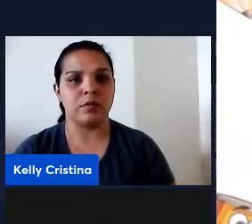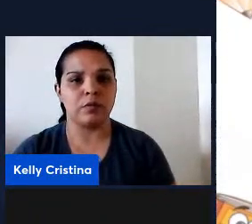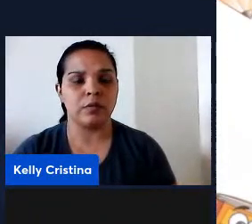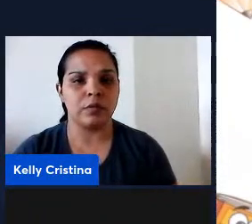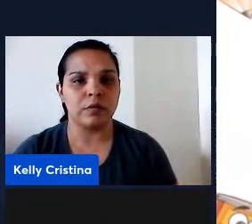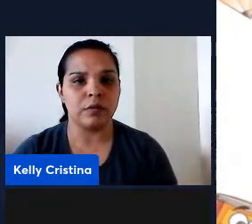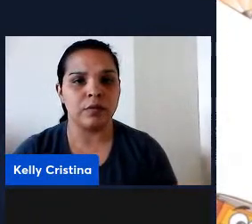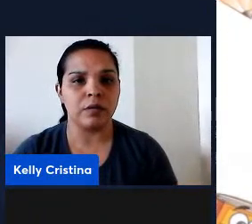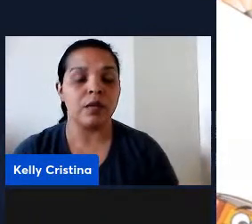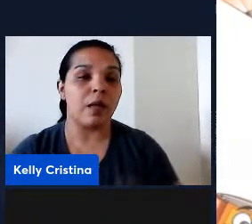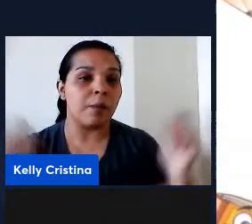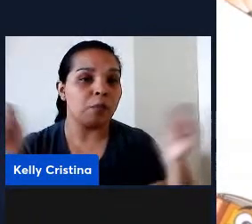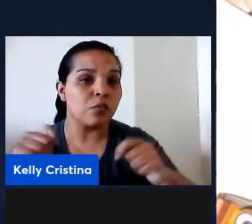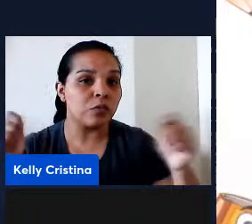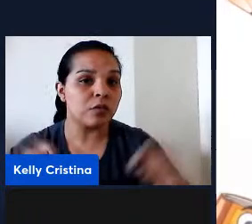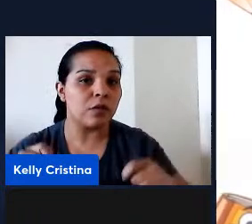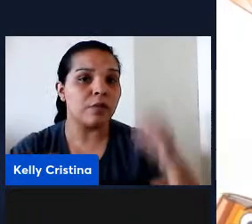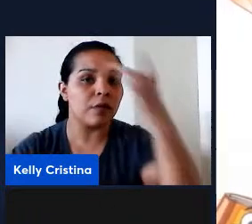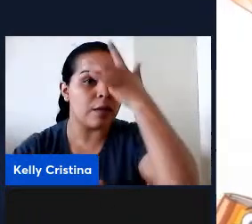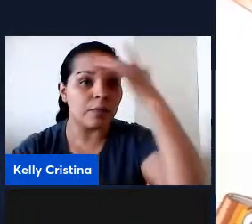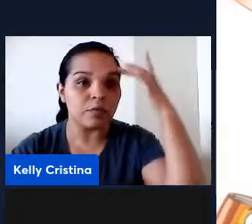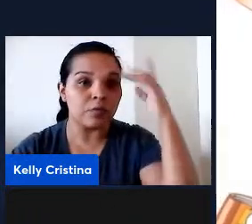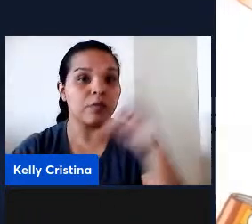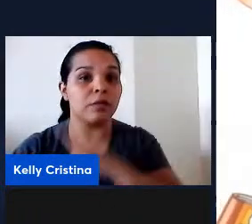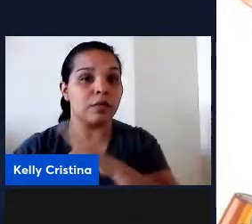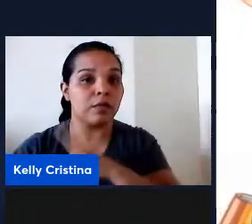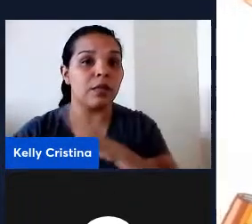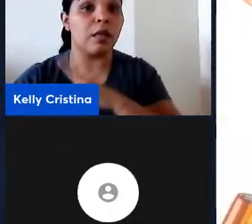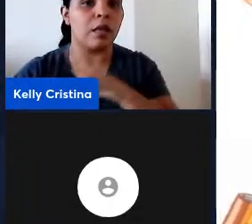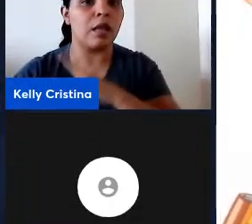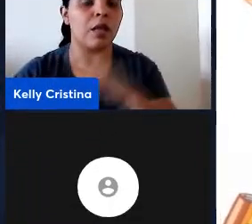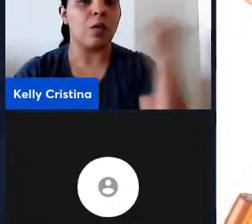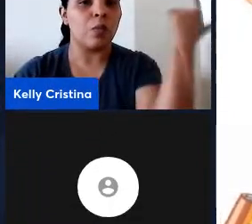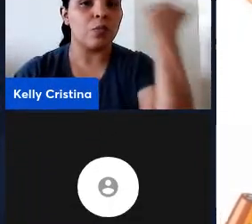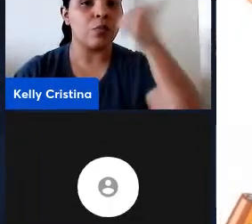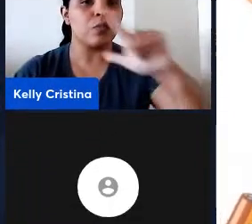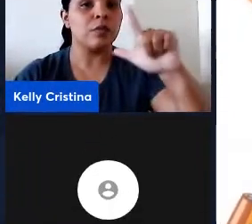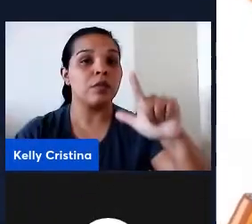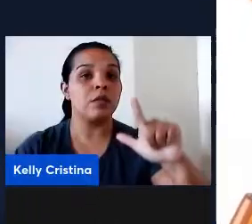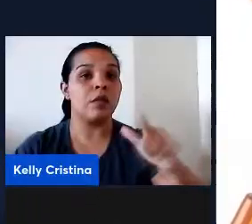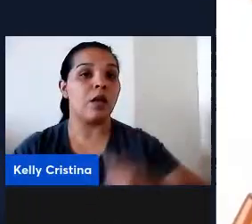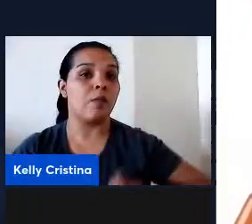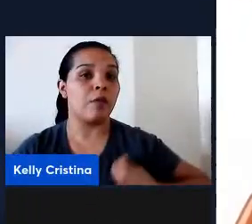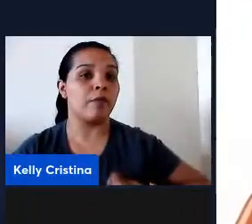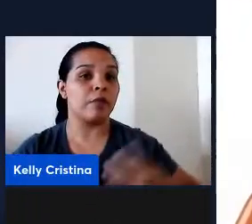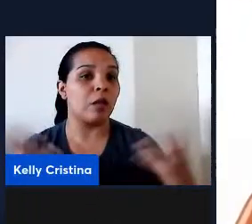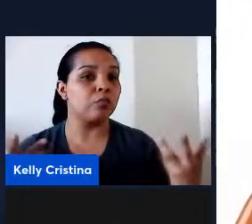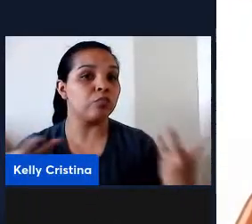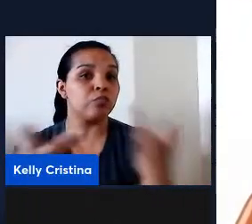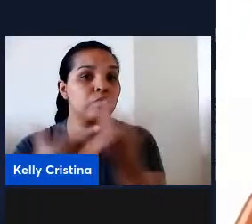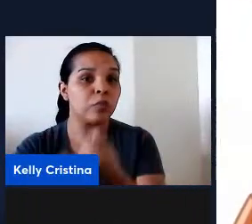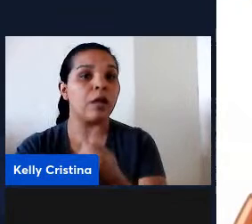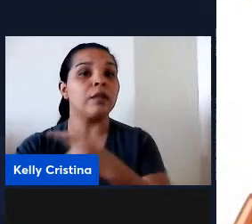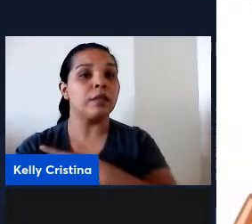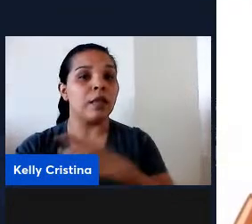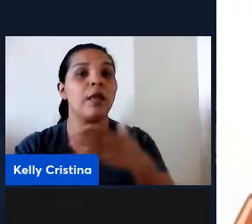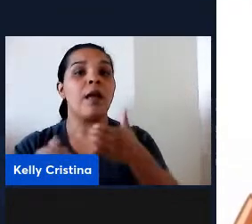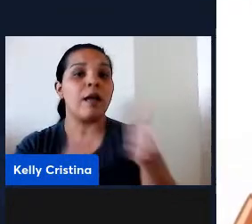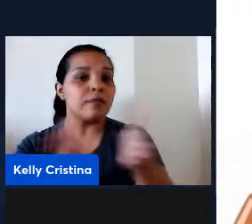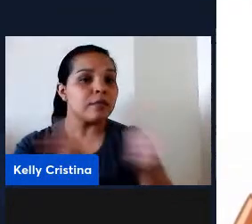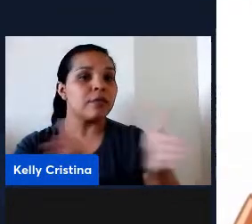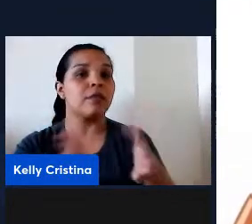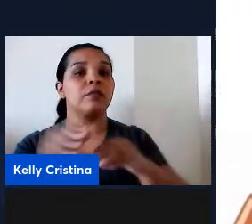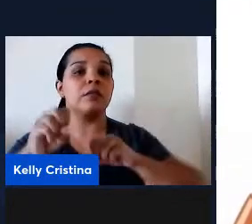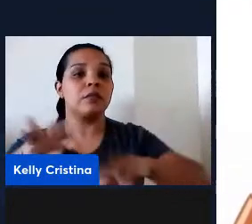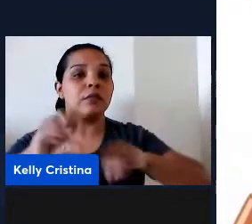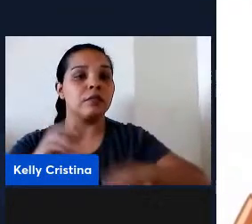Só é possível que o sujeito tenha condições de acessar uma vida plena se ele tem acesso à educação, né? O acesso